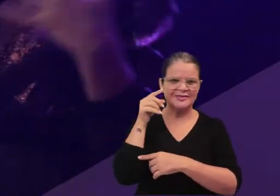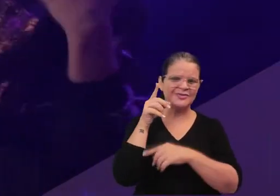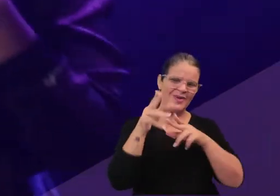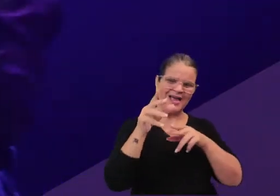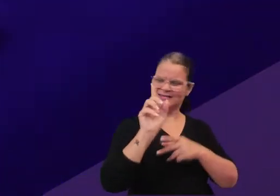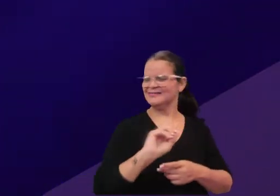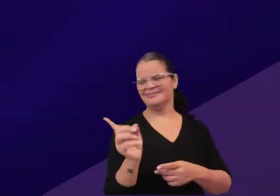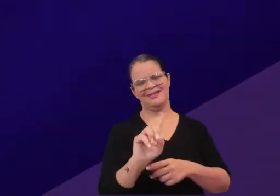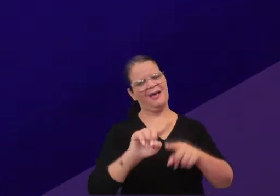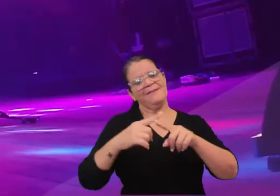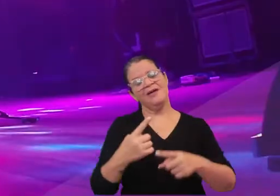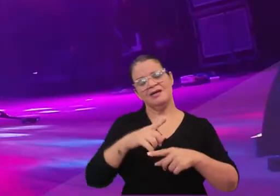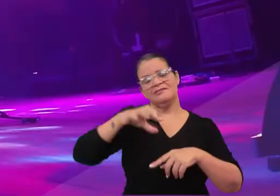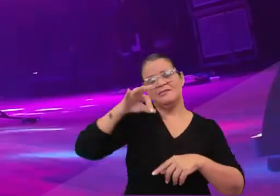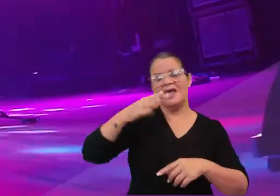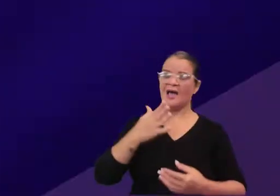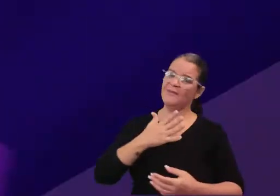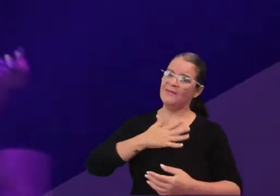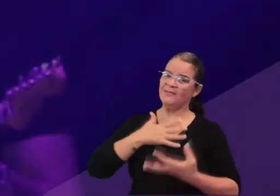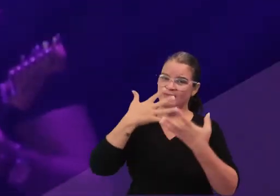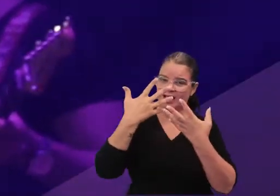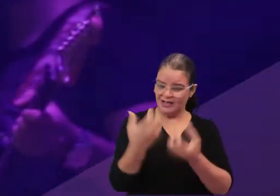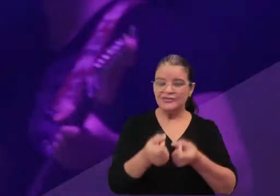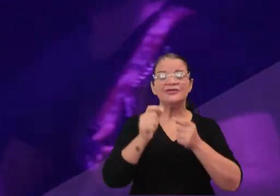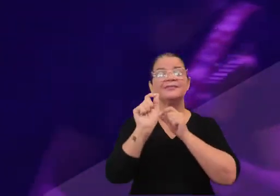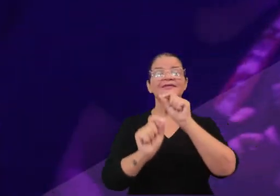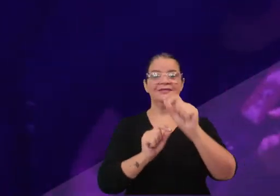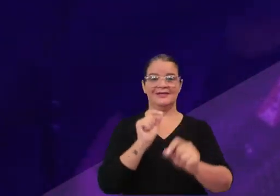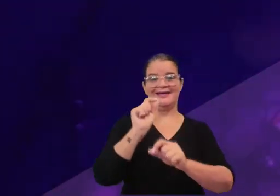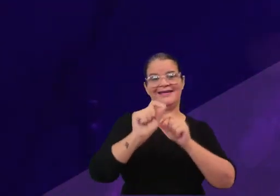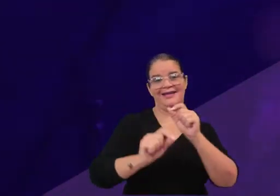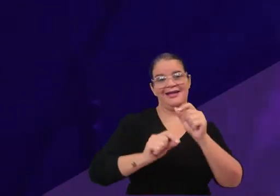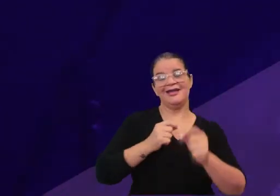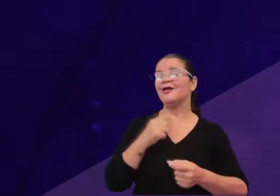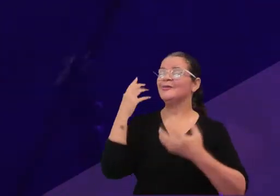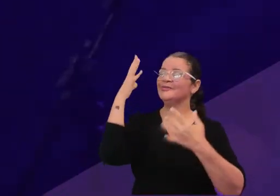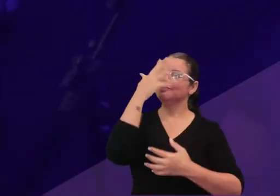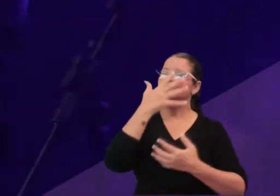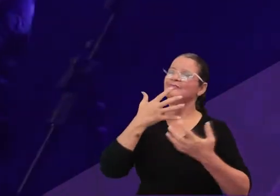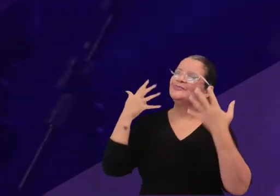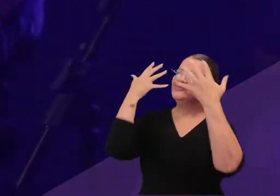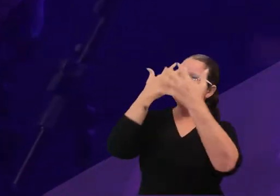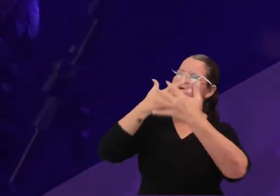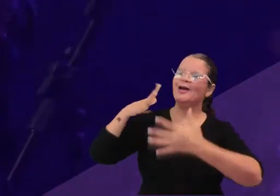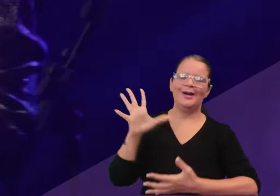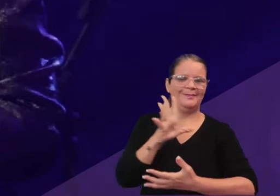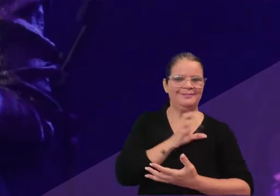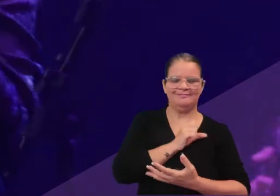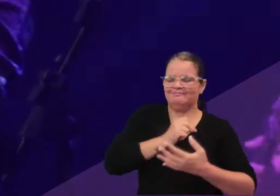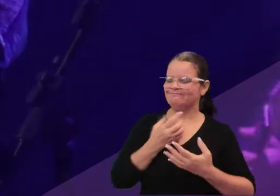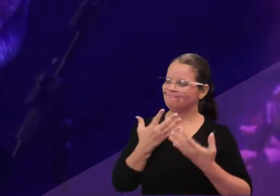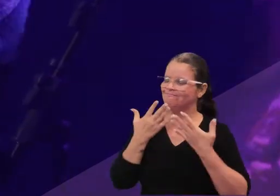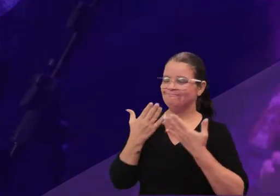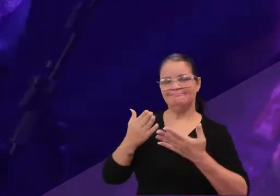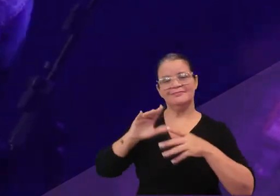você. Seja fácil te apagar assim, mas cabe a mim admitir que eu